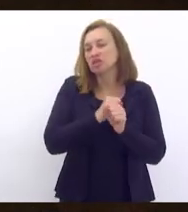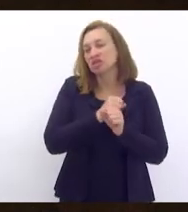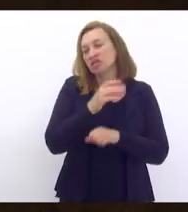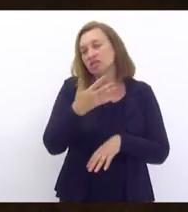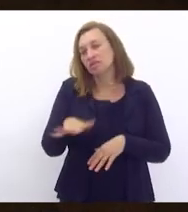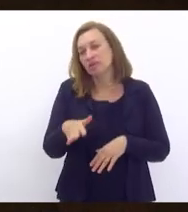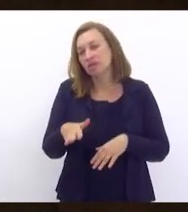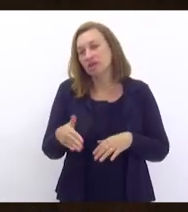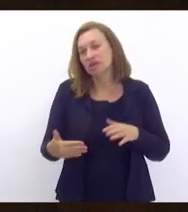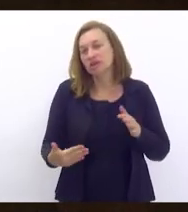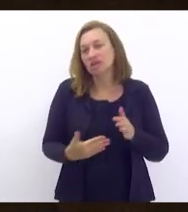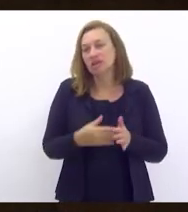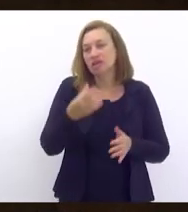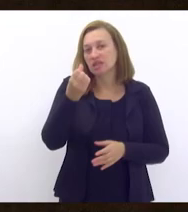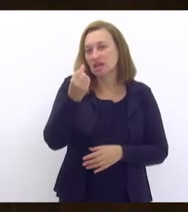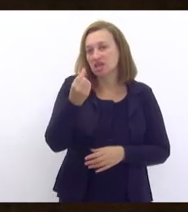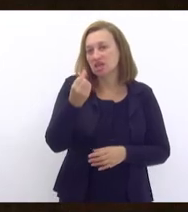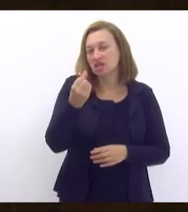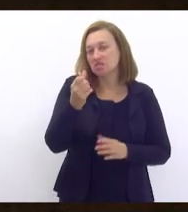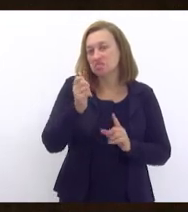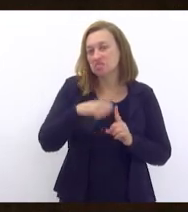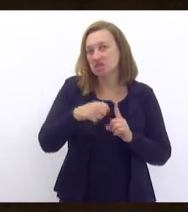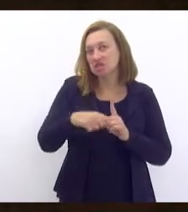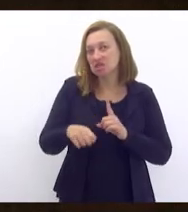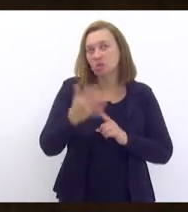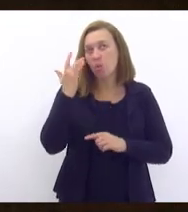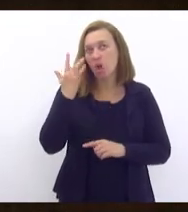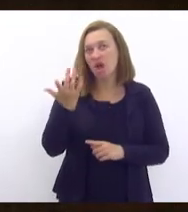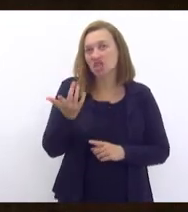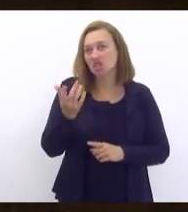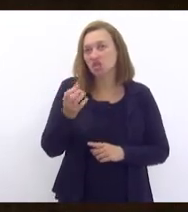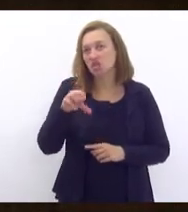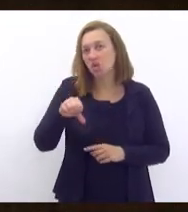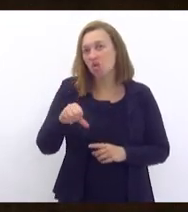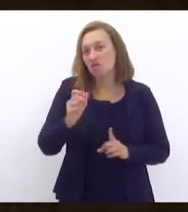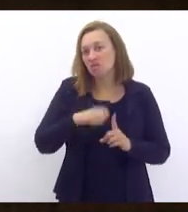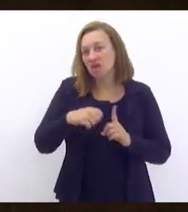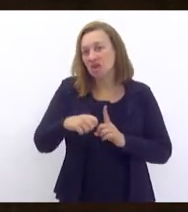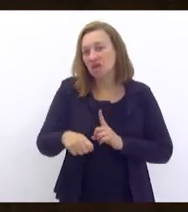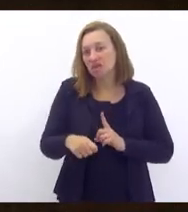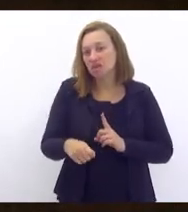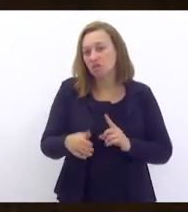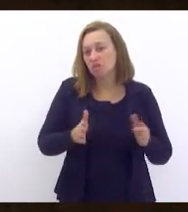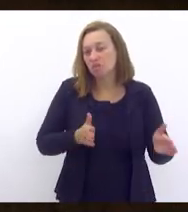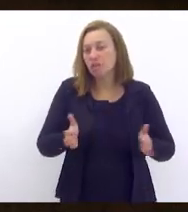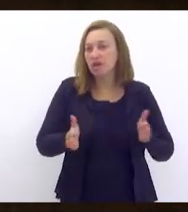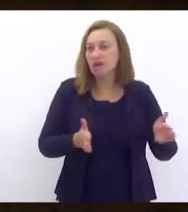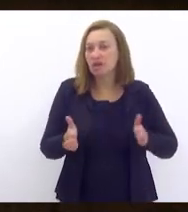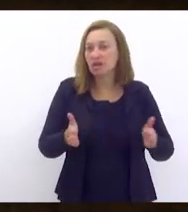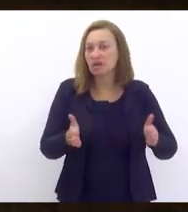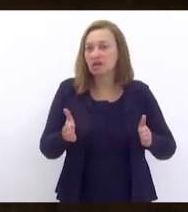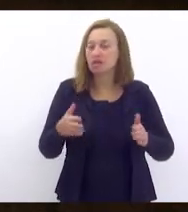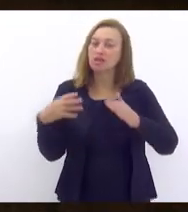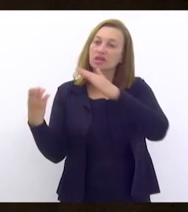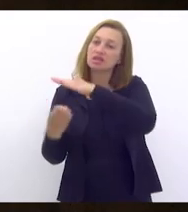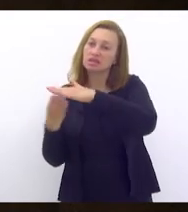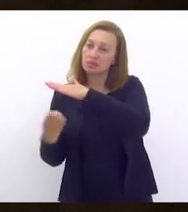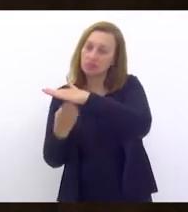para 6 meses, acho que 6 meses ou 9 meses, o prazo que as empresas vão